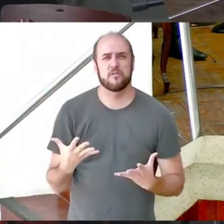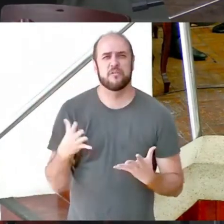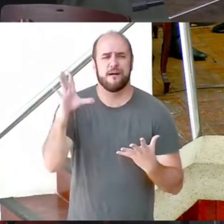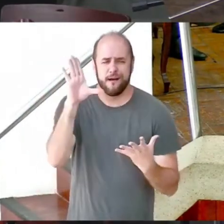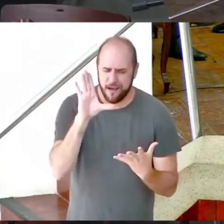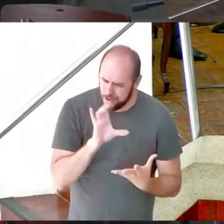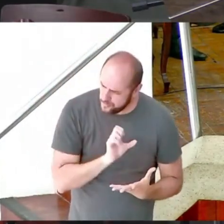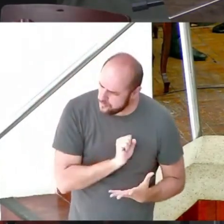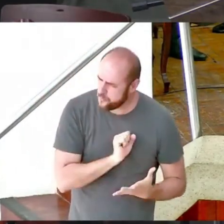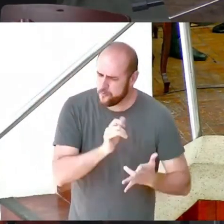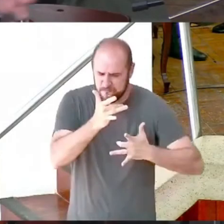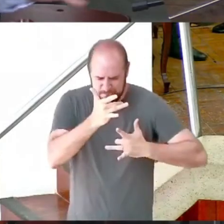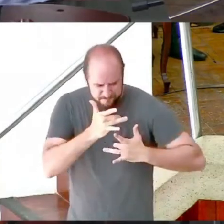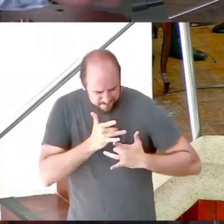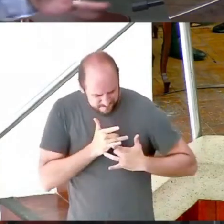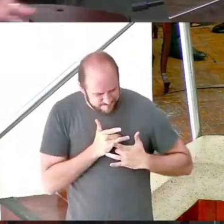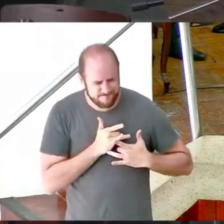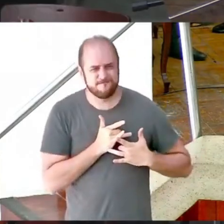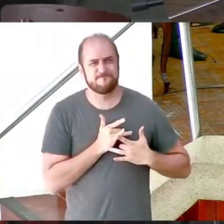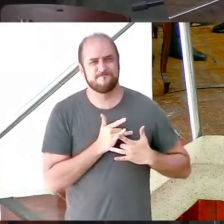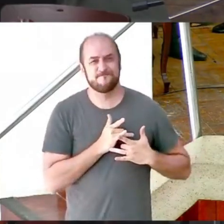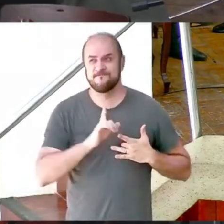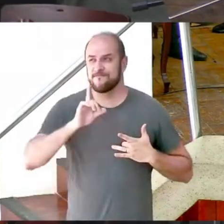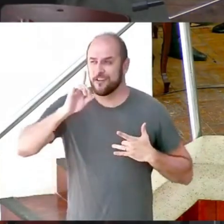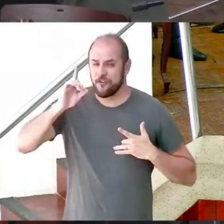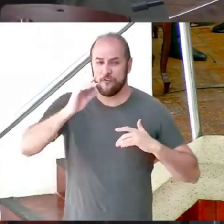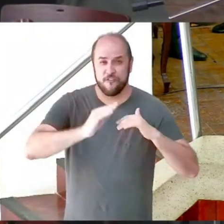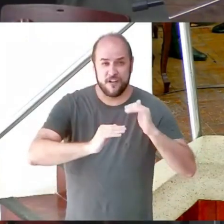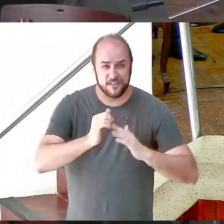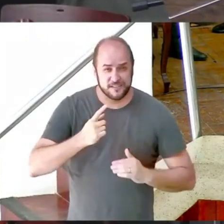amor e misericórdia, Ele nos fez